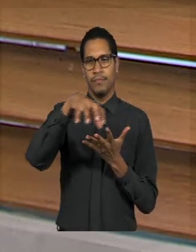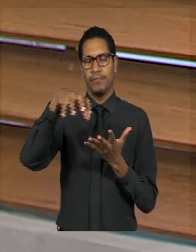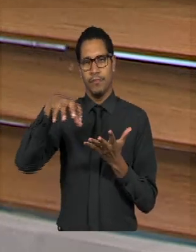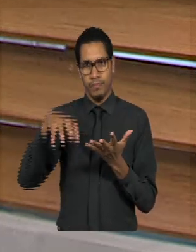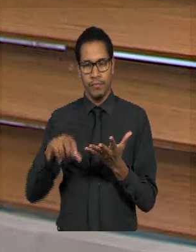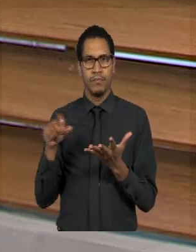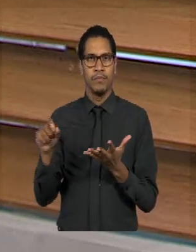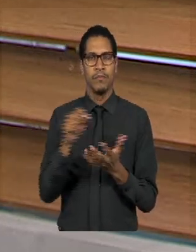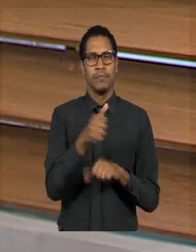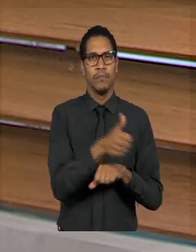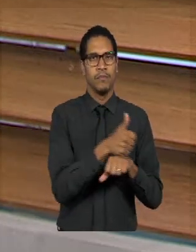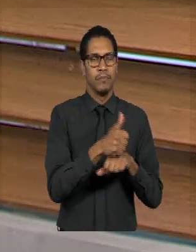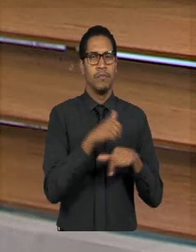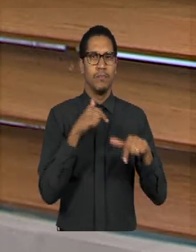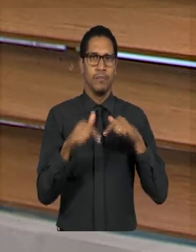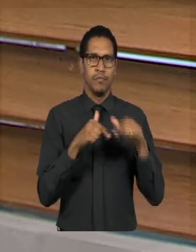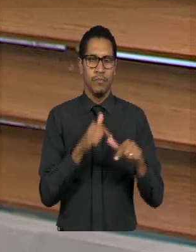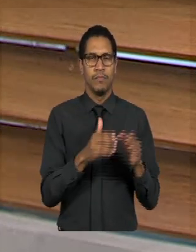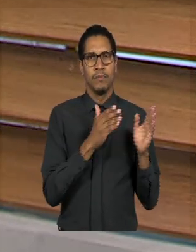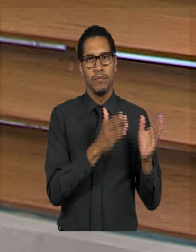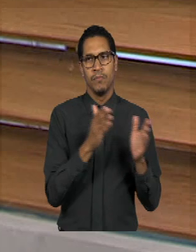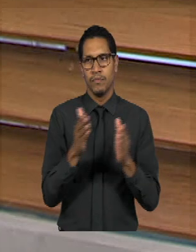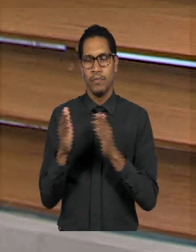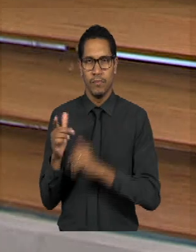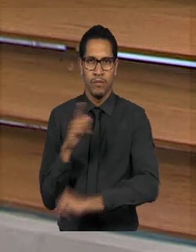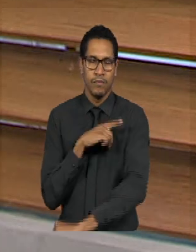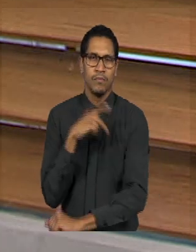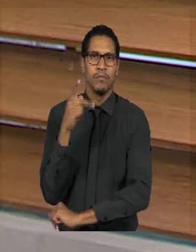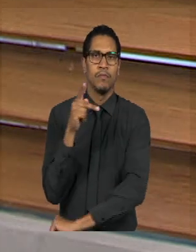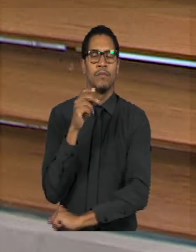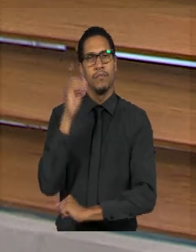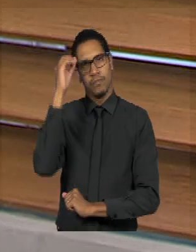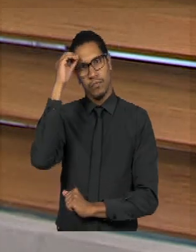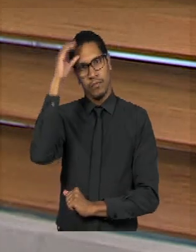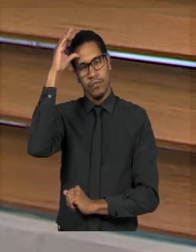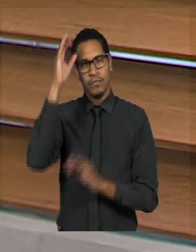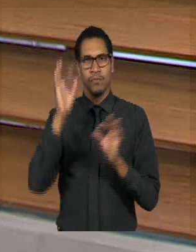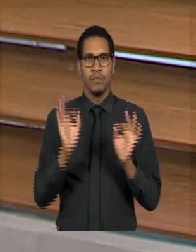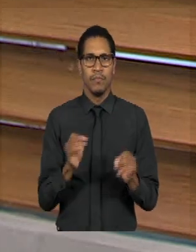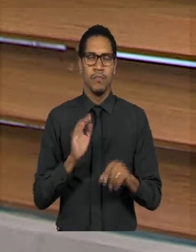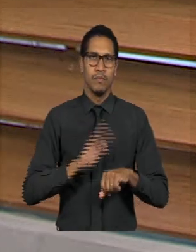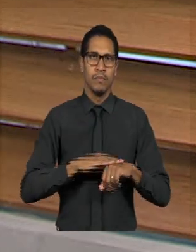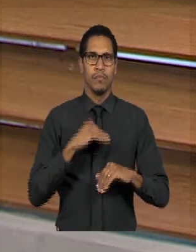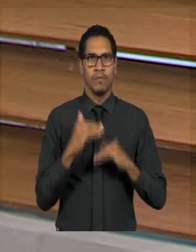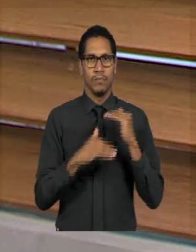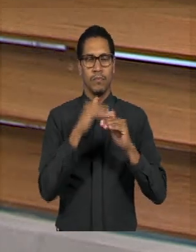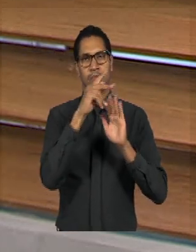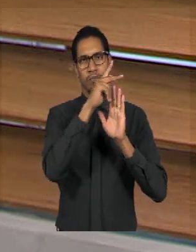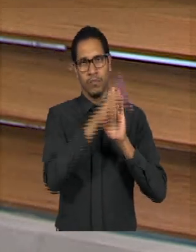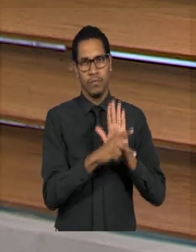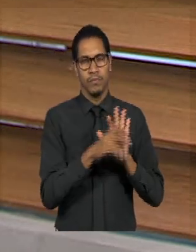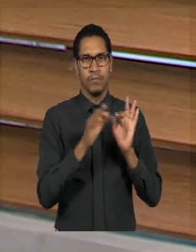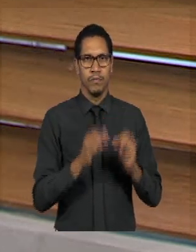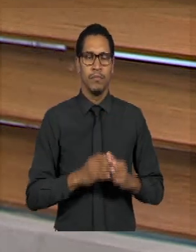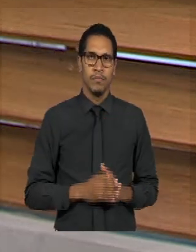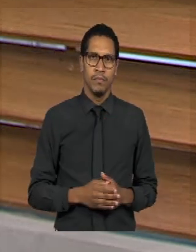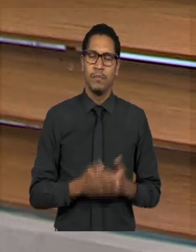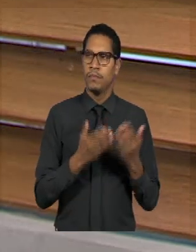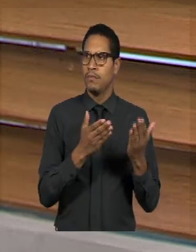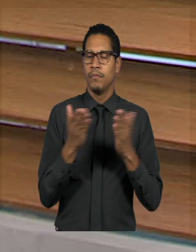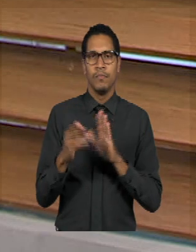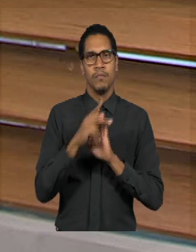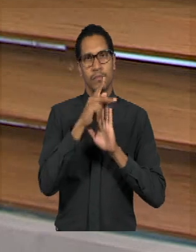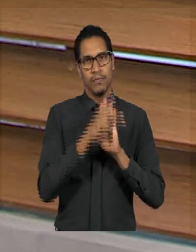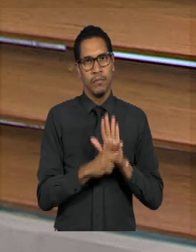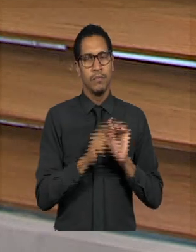esses profissionais trabalham, cada um com o seu conhecimento, e desenvolve projetos. Esses